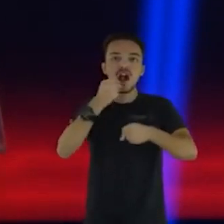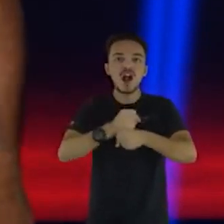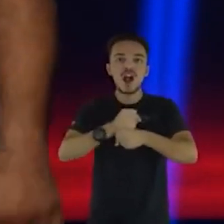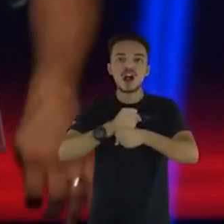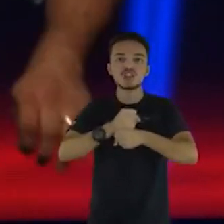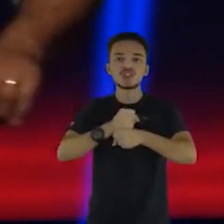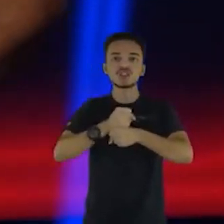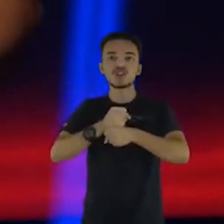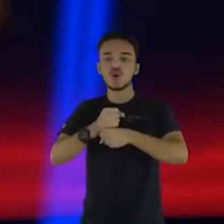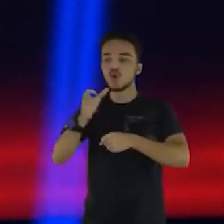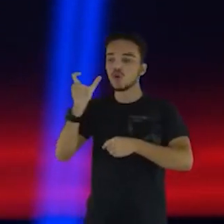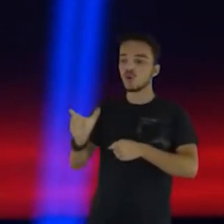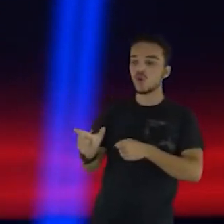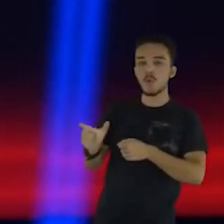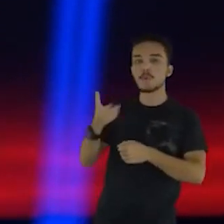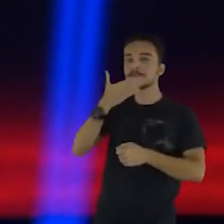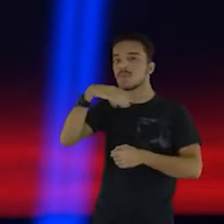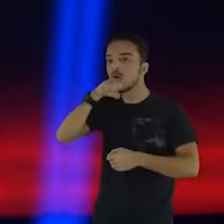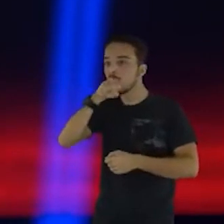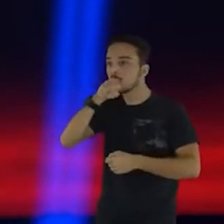E sabe de quem era a culpa?